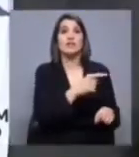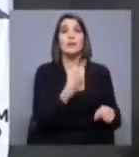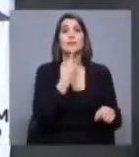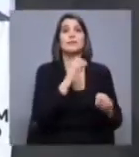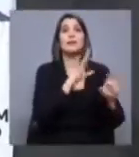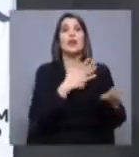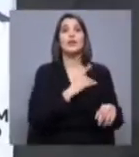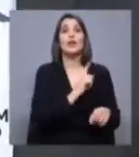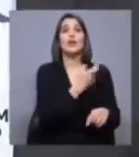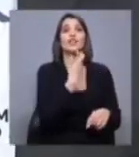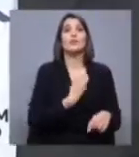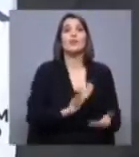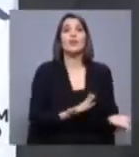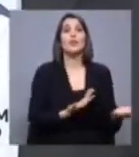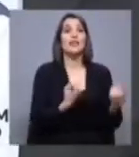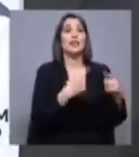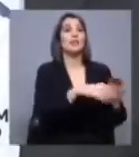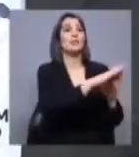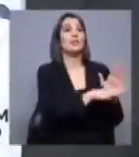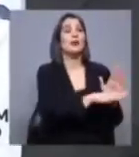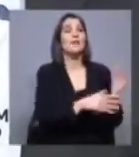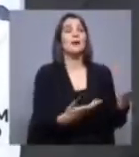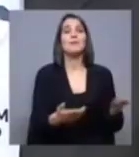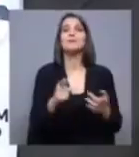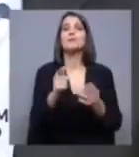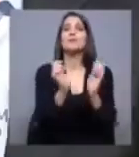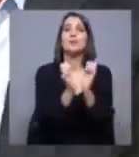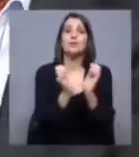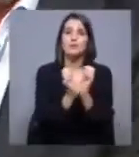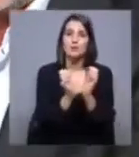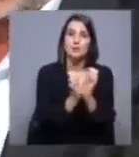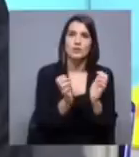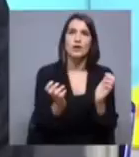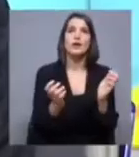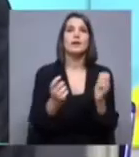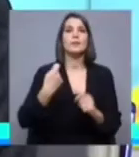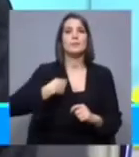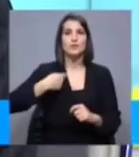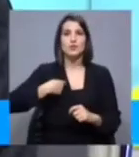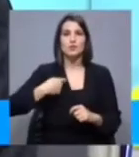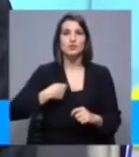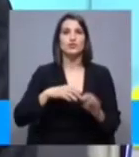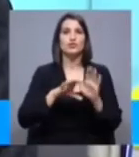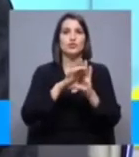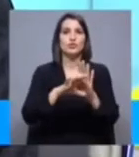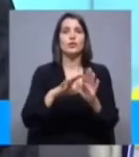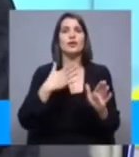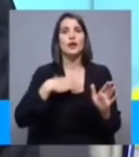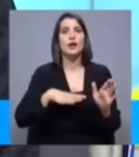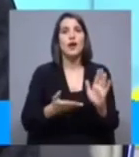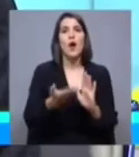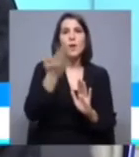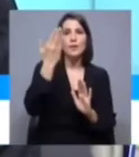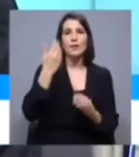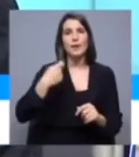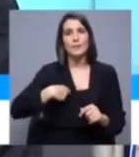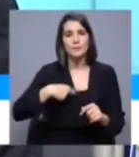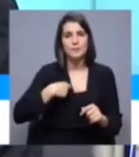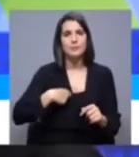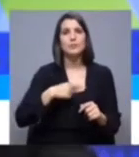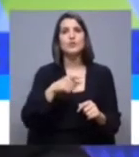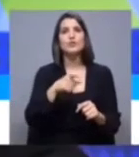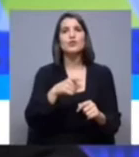quer responder às coisas. Vamos avançar. Quer dizer, tem um segurança programa. Segurança social e pensões, que também interessa às pessoas. O Chega fala em aumentar as pensões